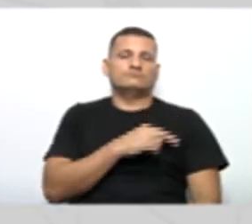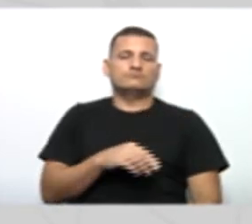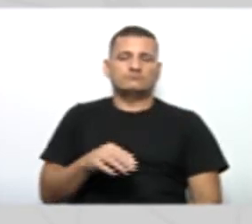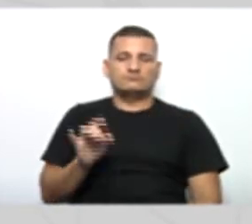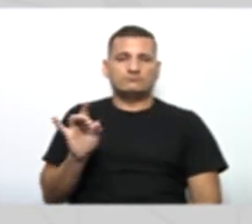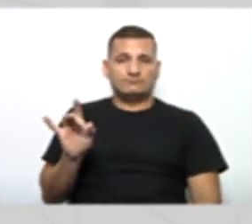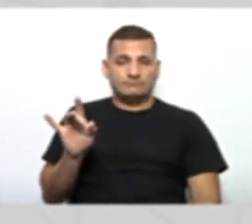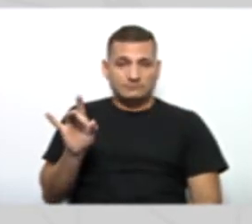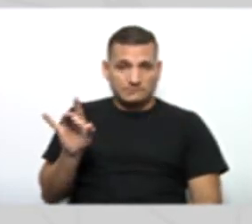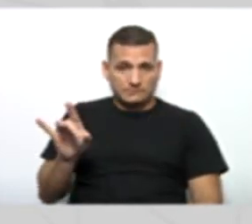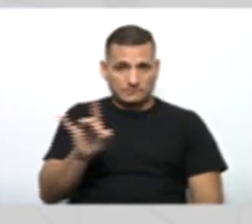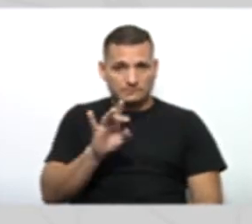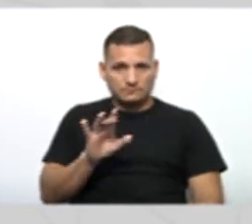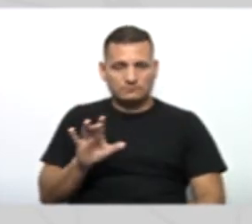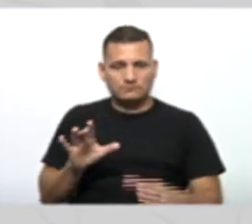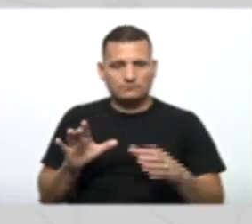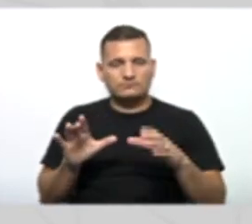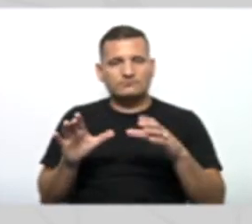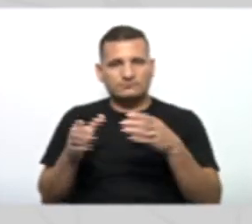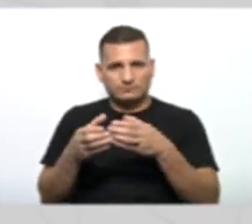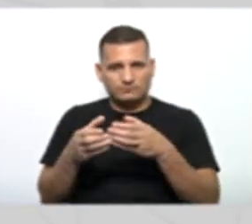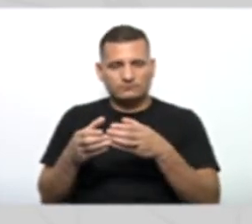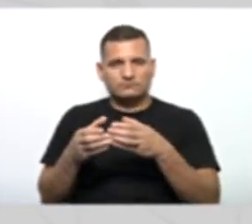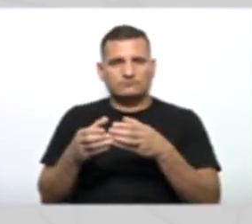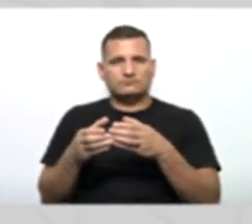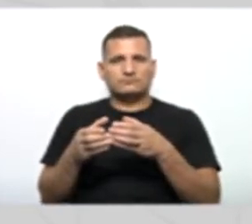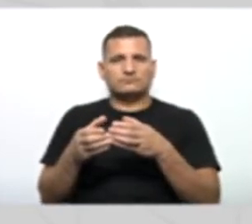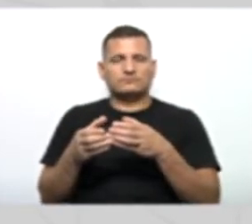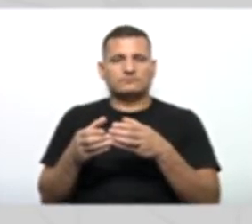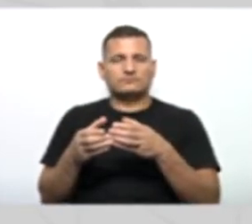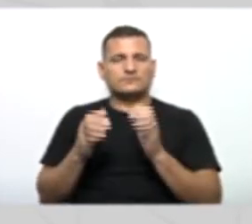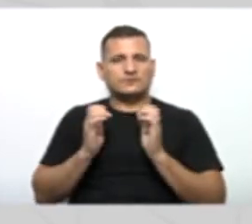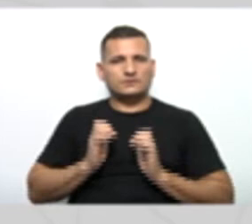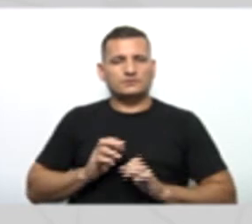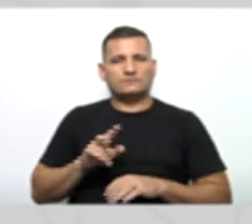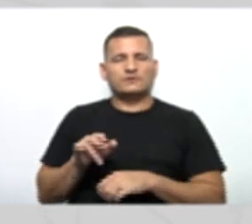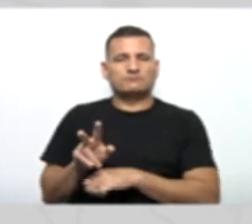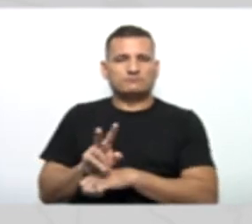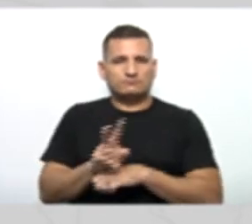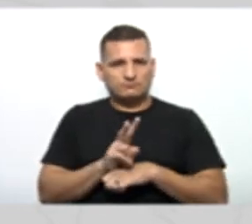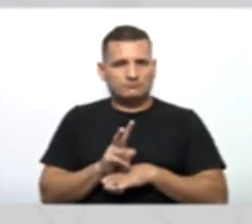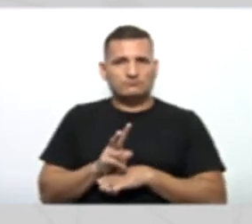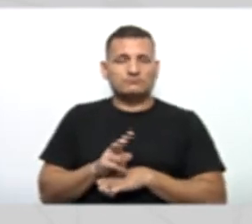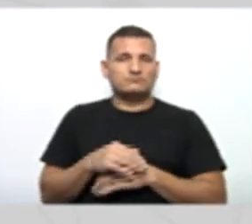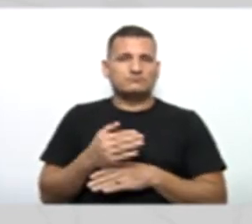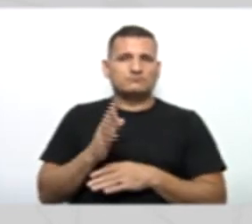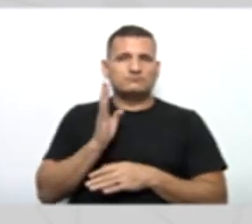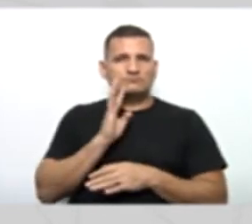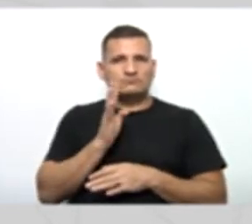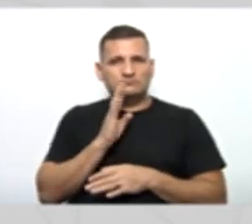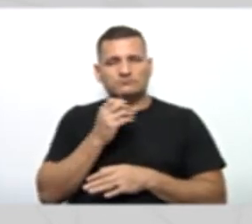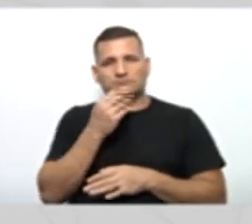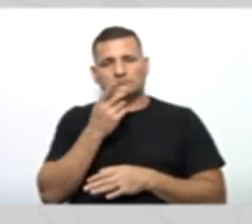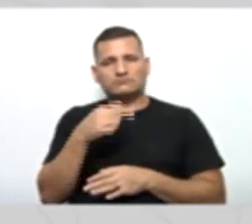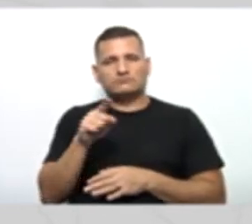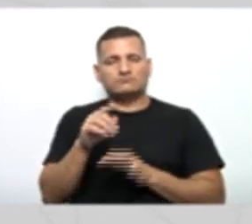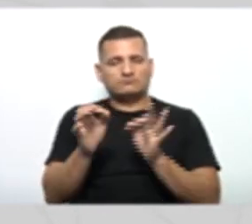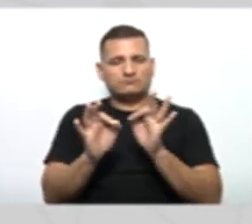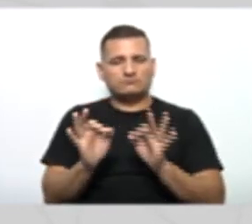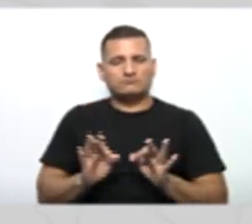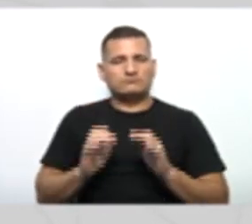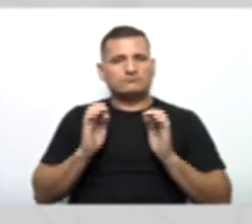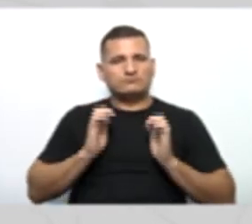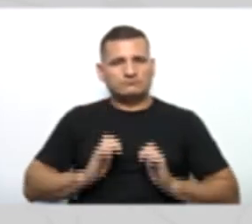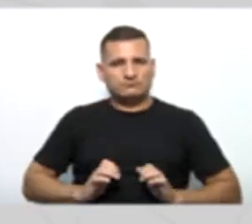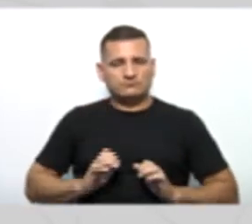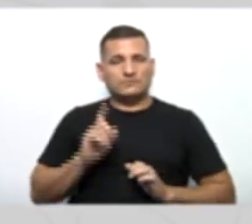fazer fiscalizar coordenar e assim por diante é algo bem legal vai ser bem bacana para vocês o código de